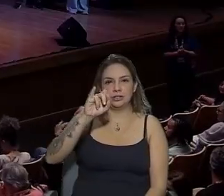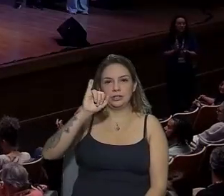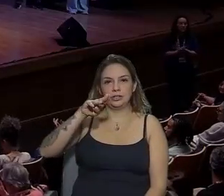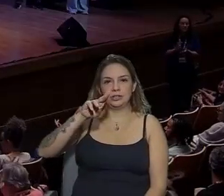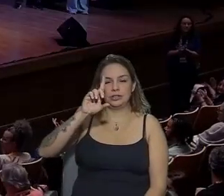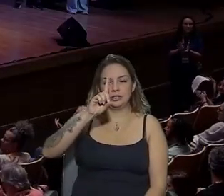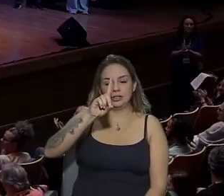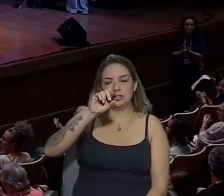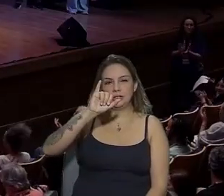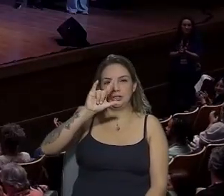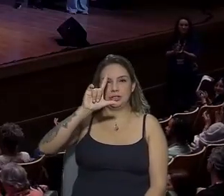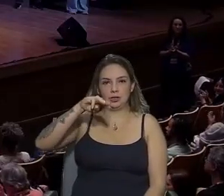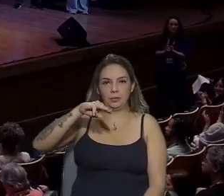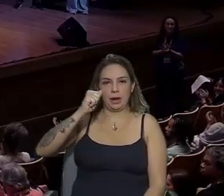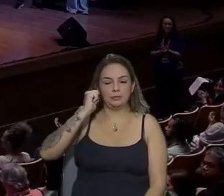Dutra.